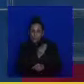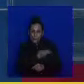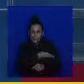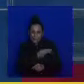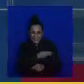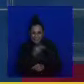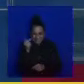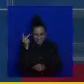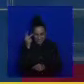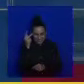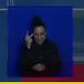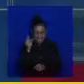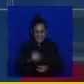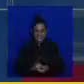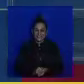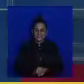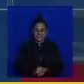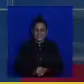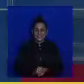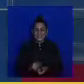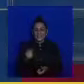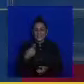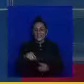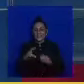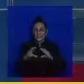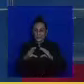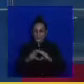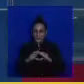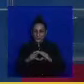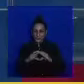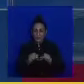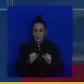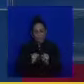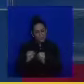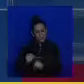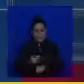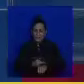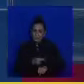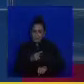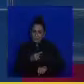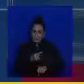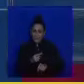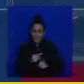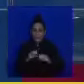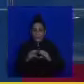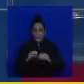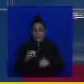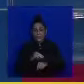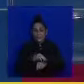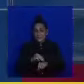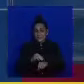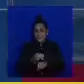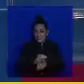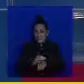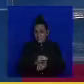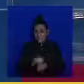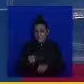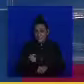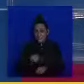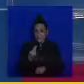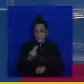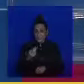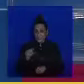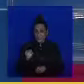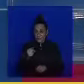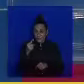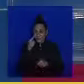São Paulo. E a última bola, pode ser agora, bola cinza número 28. E